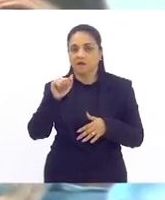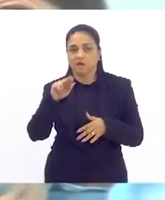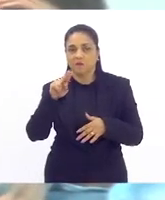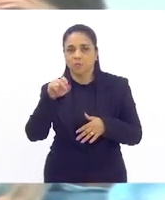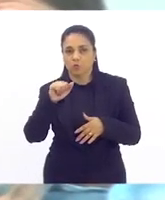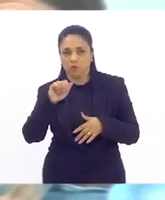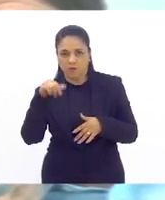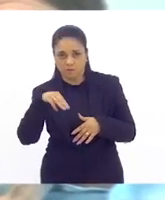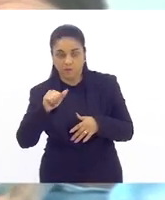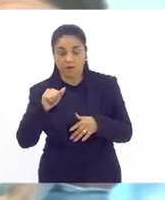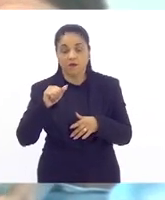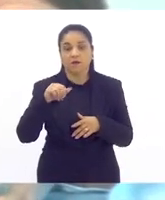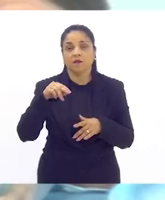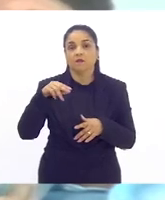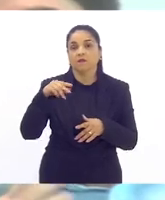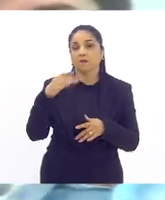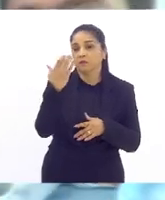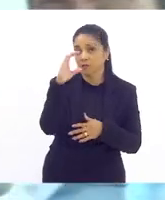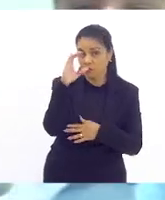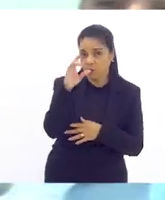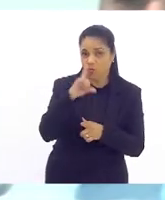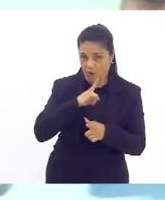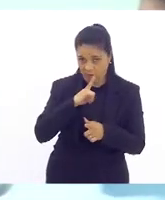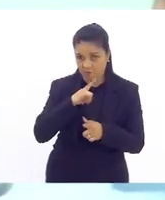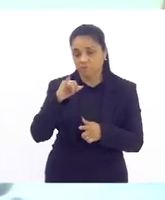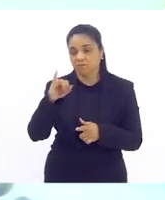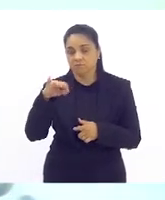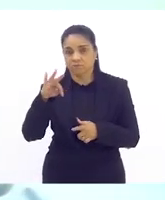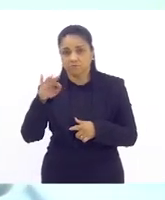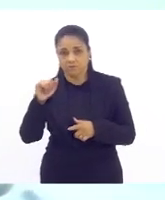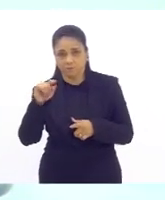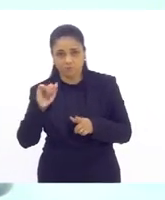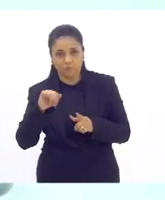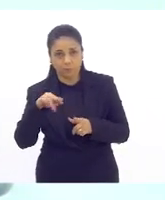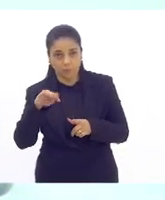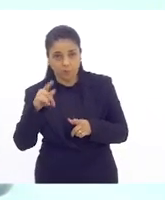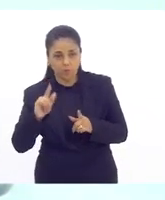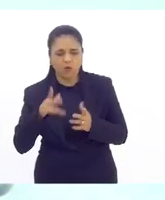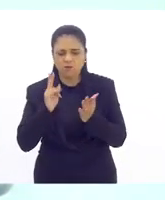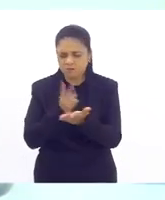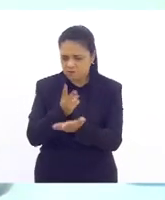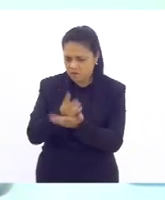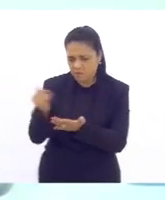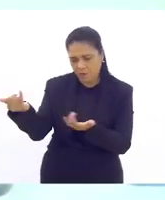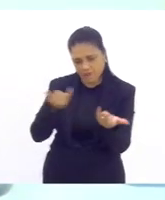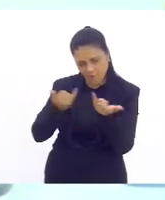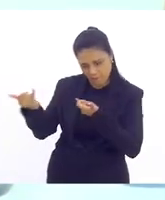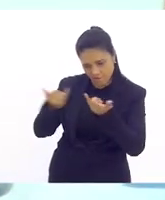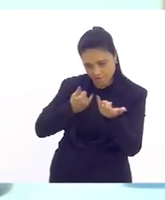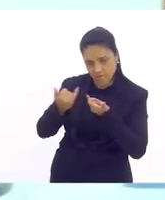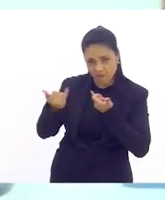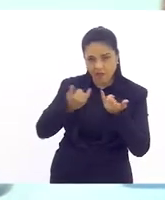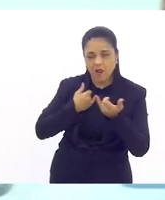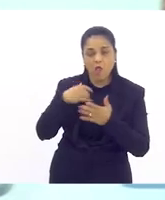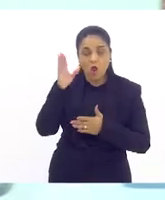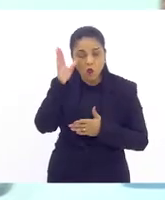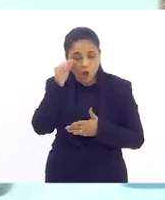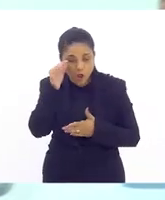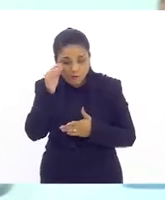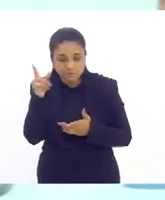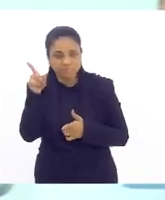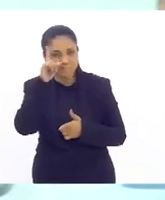Araruama O Firmino mora lá em Araruama então todo dia fala como é que tá aquilo então ele é um observador bem presente